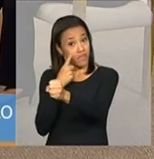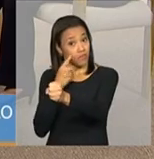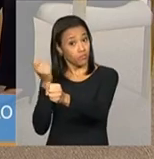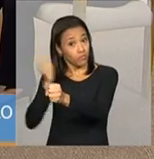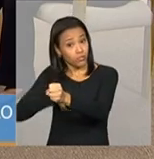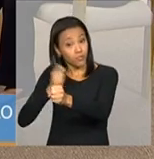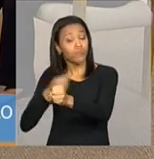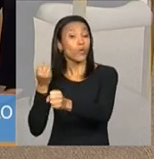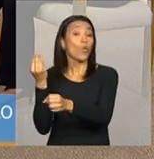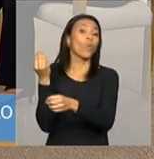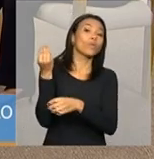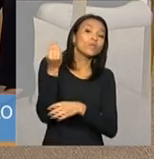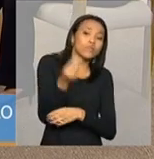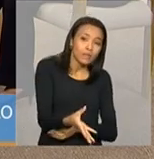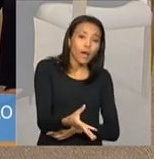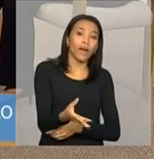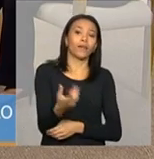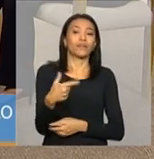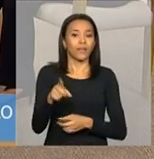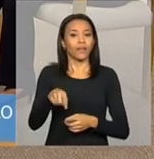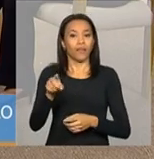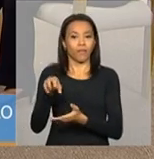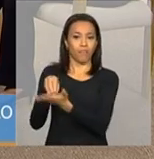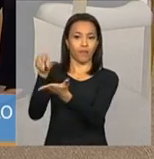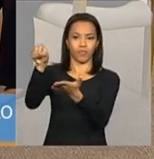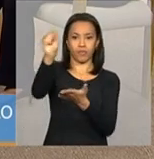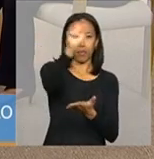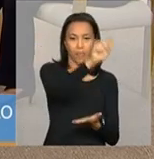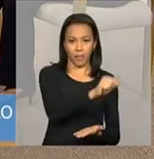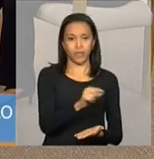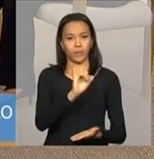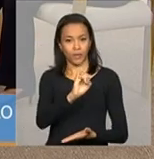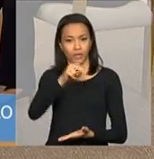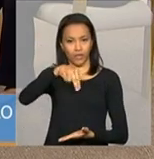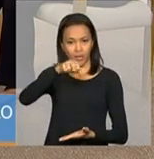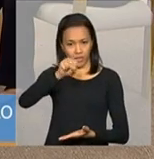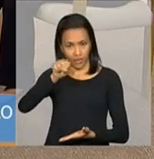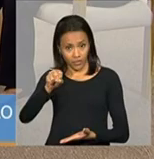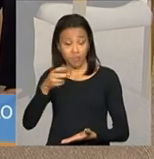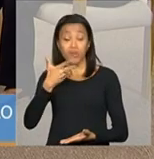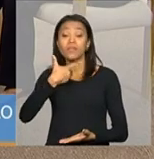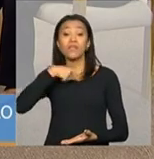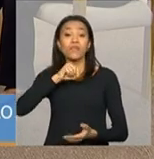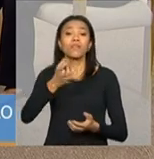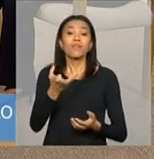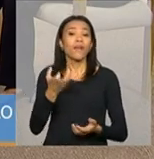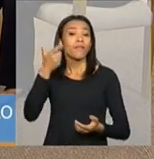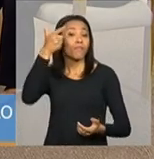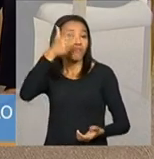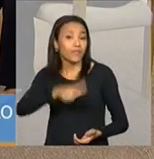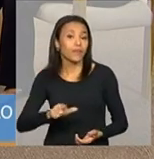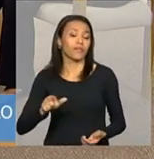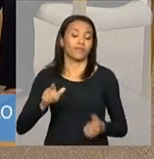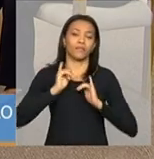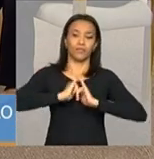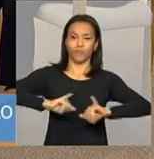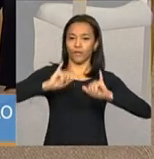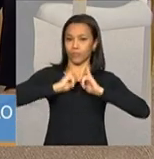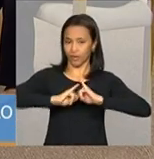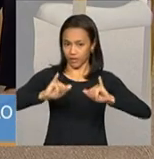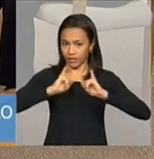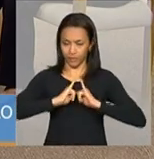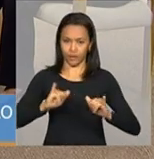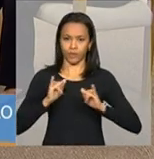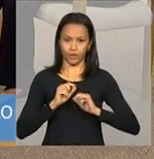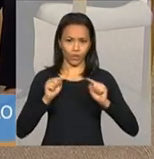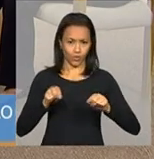o benefício através das agências do INSS. Mas antes disso, para quem quiser saber qualquer